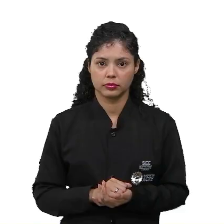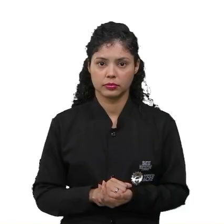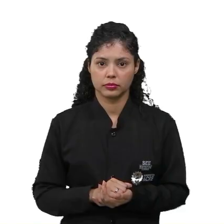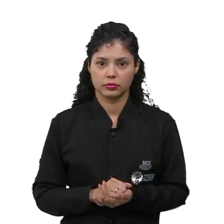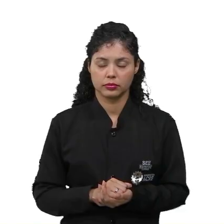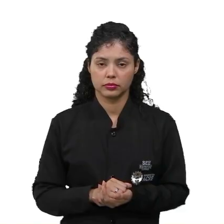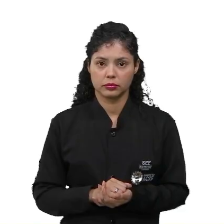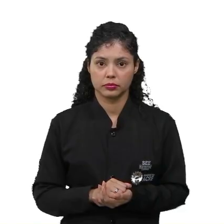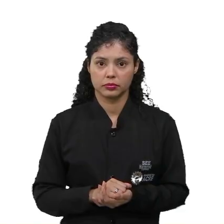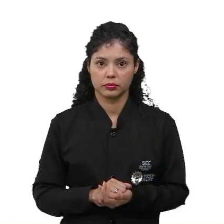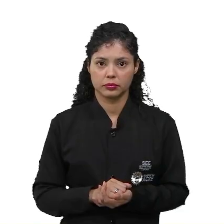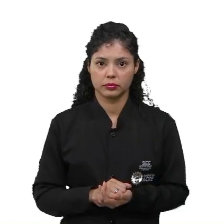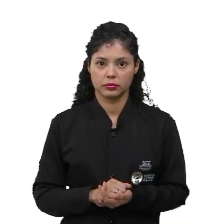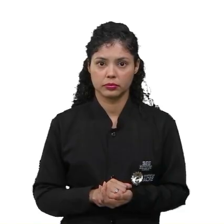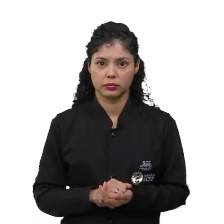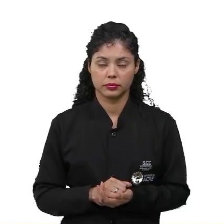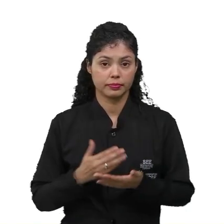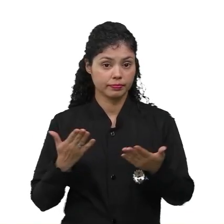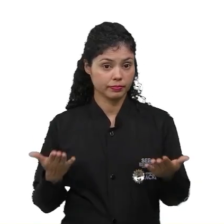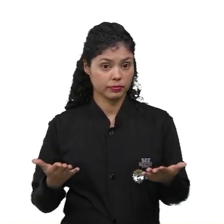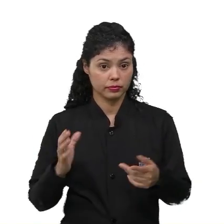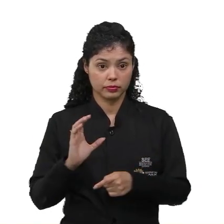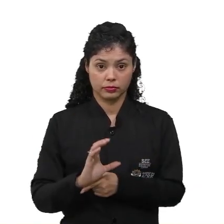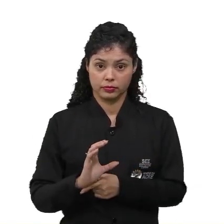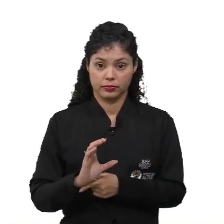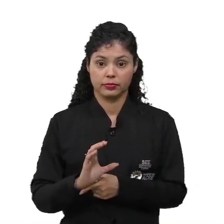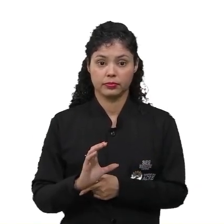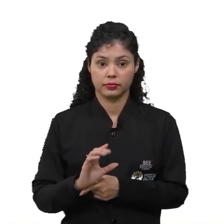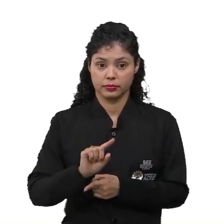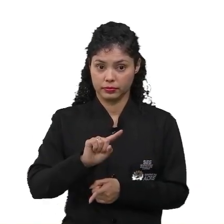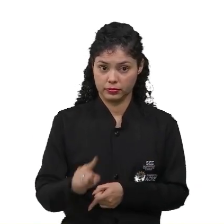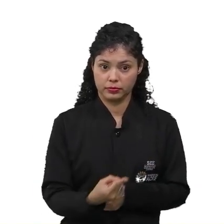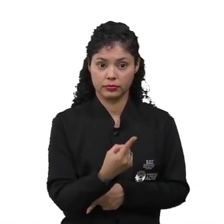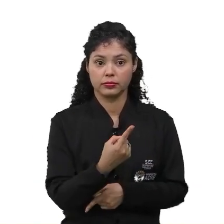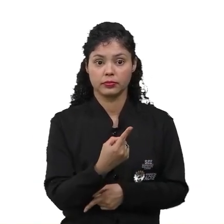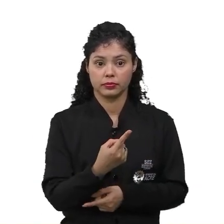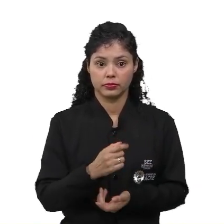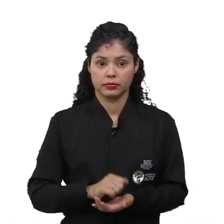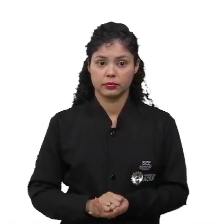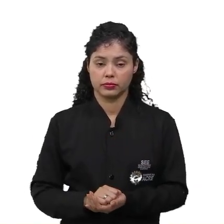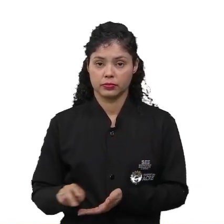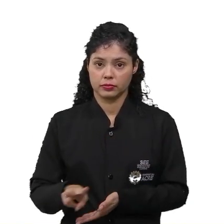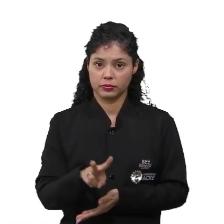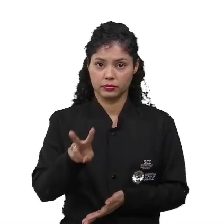Aqui, em vez de C, eu vou colocar 1.000, tá? Vou colocar logo o valor,